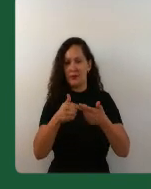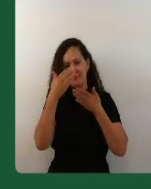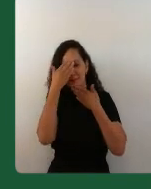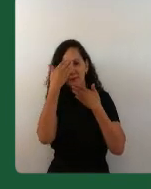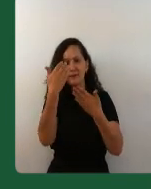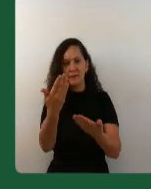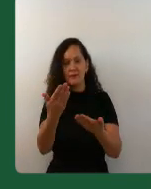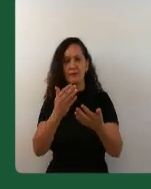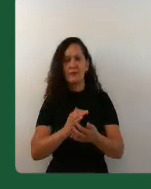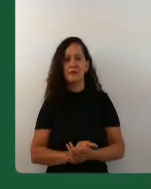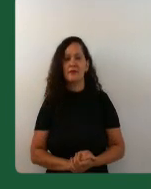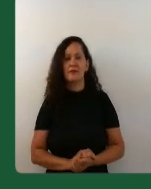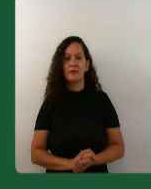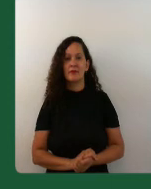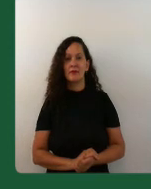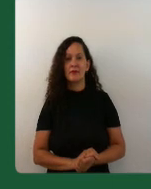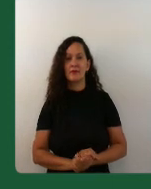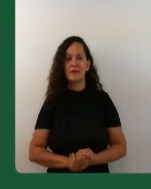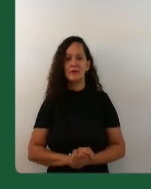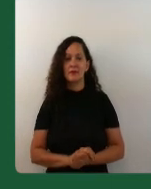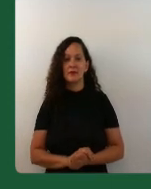Obrigada.